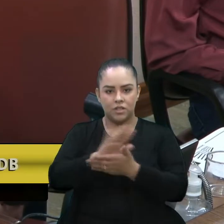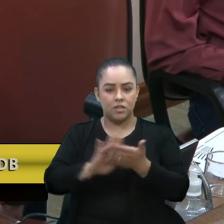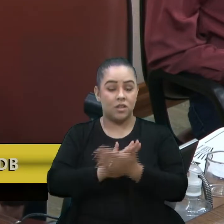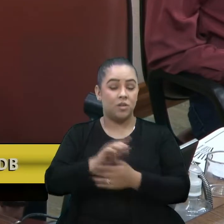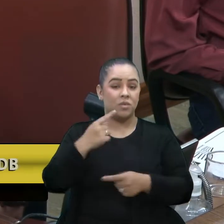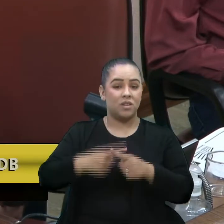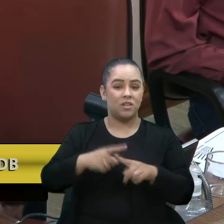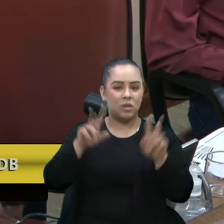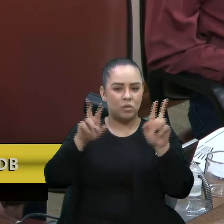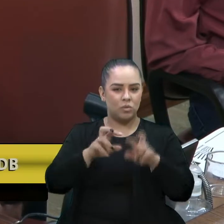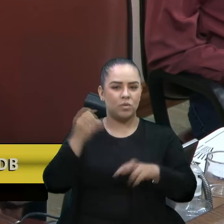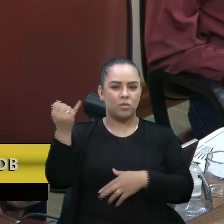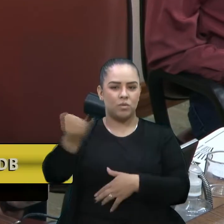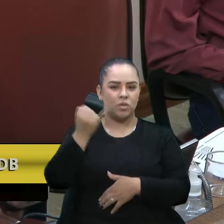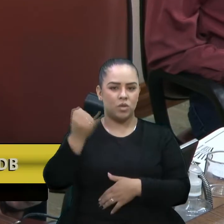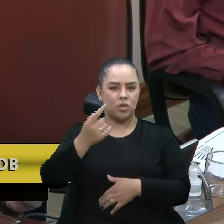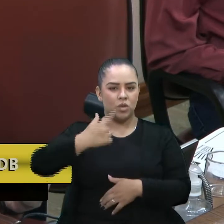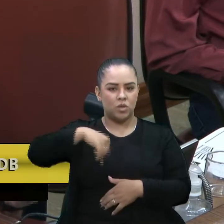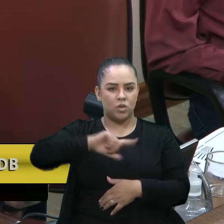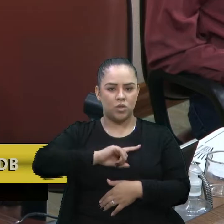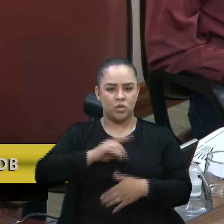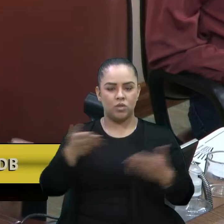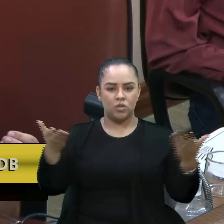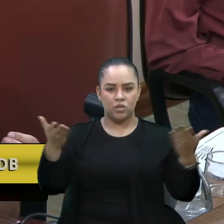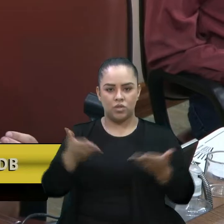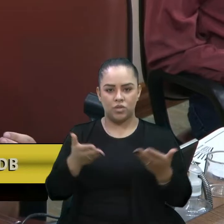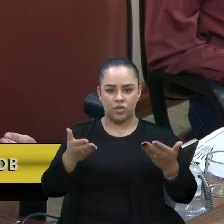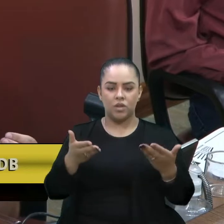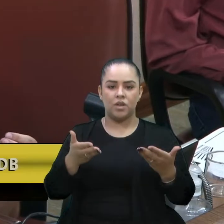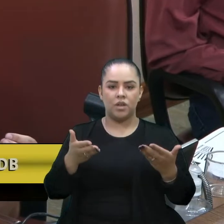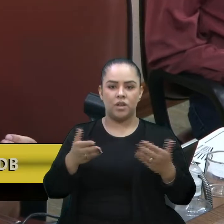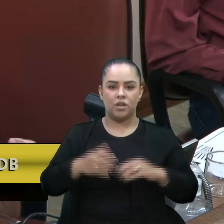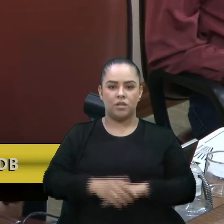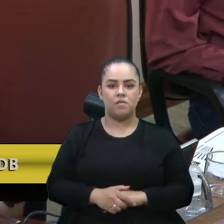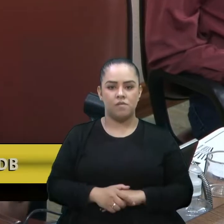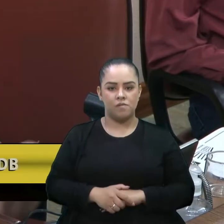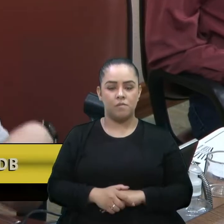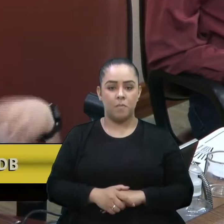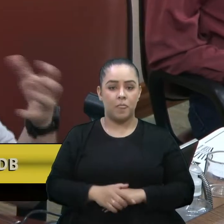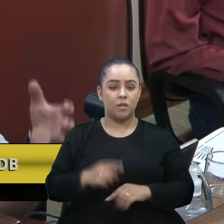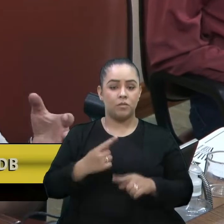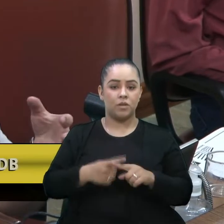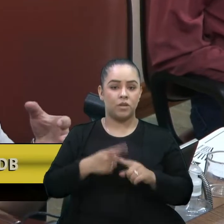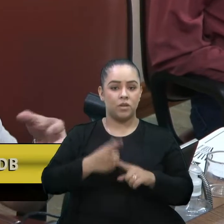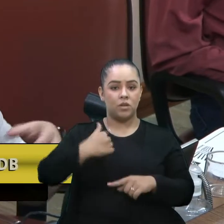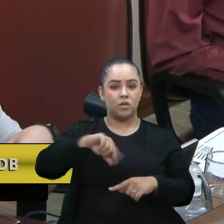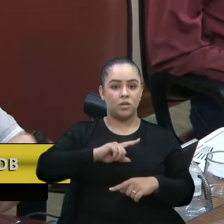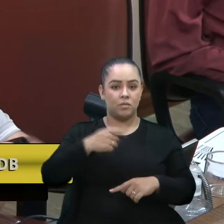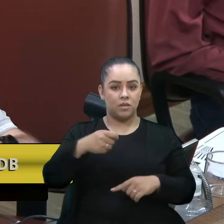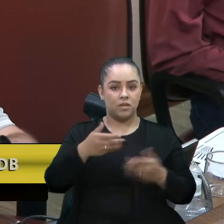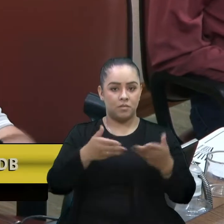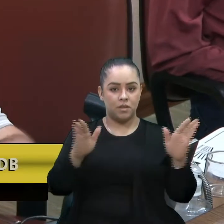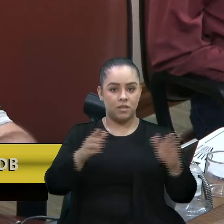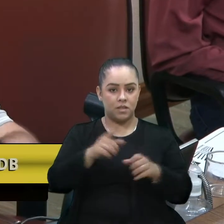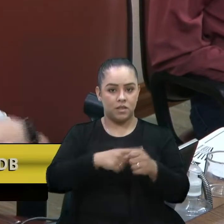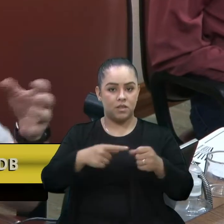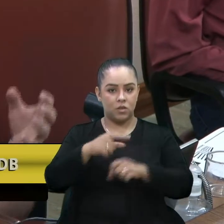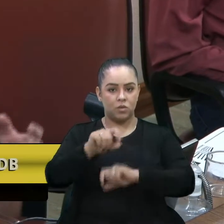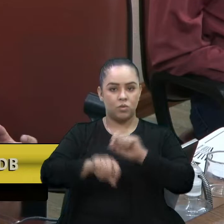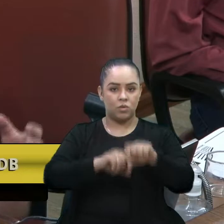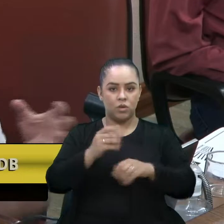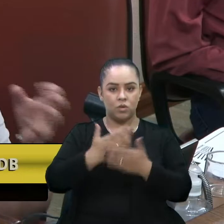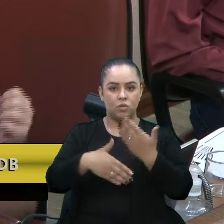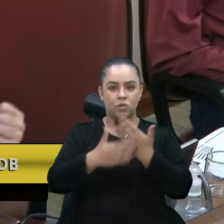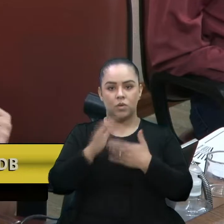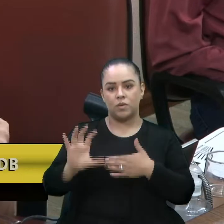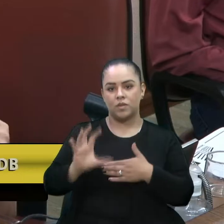relevante, porque a gente está a ponto de perder o controle do lixo. E aí nós vamos abrir a cidade para tudo aquilo que aconteceu em várias cidades do